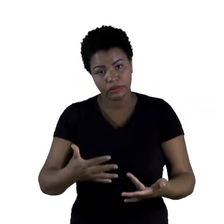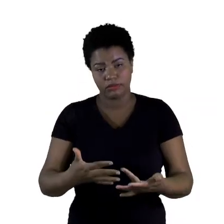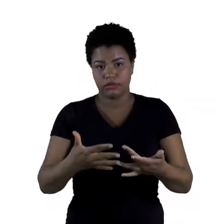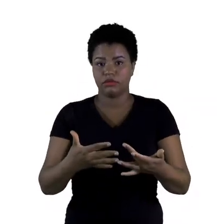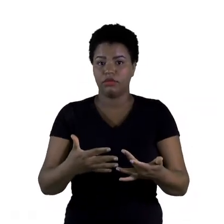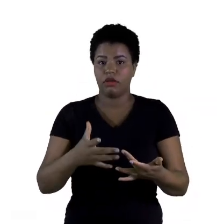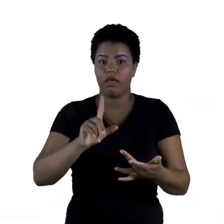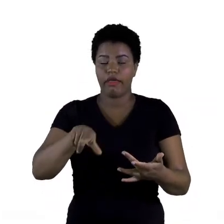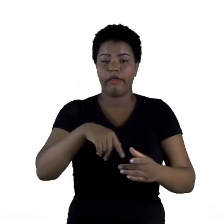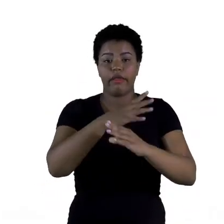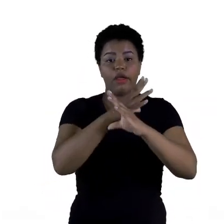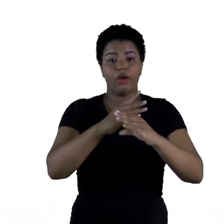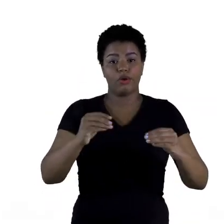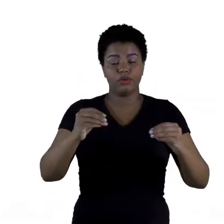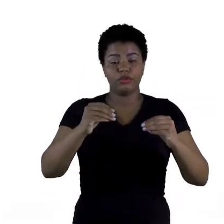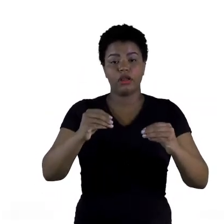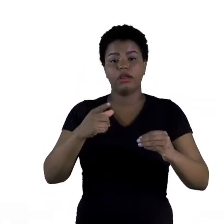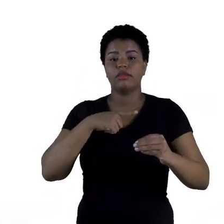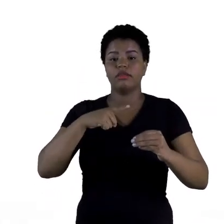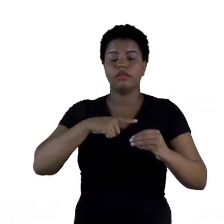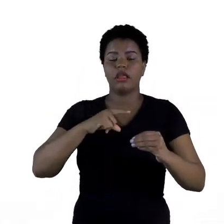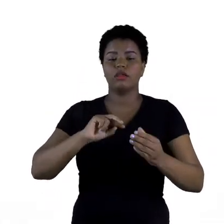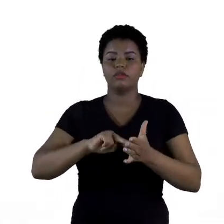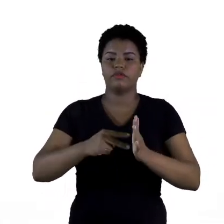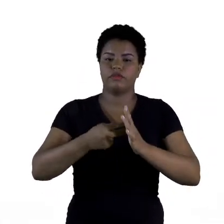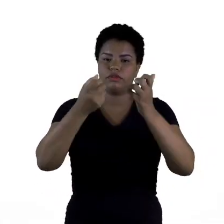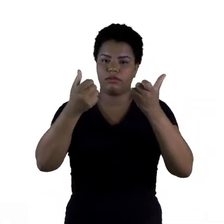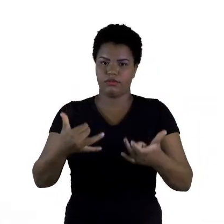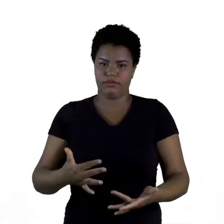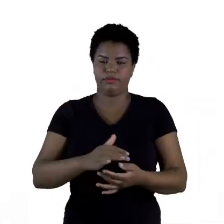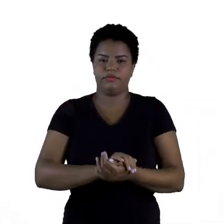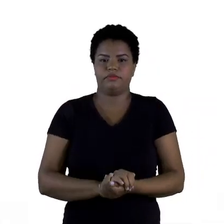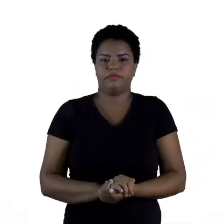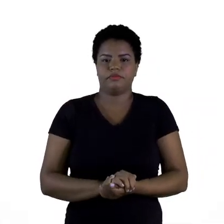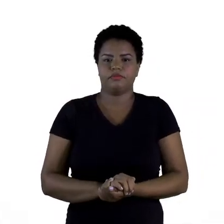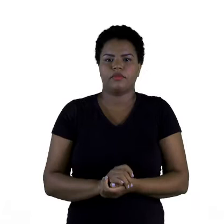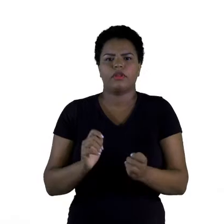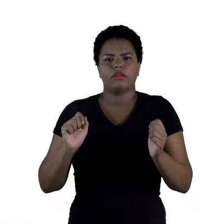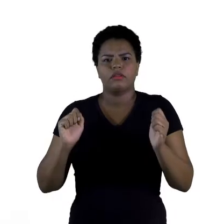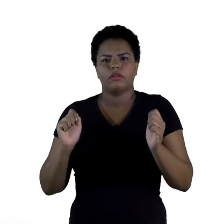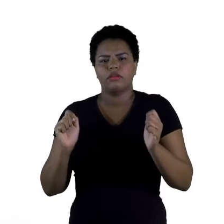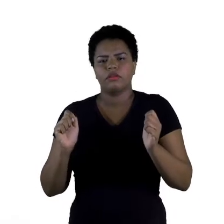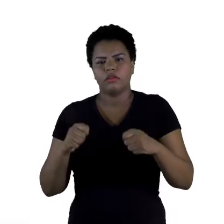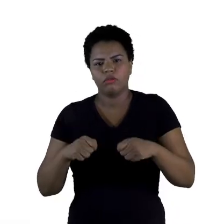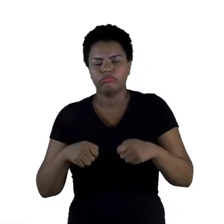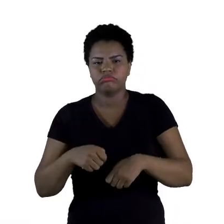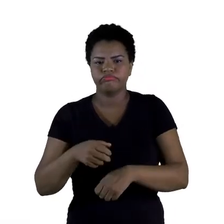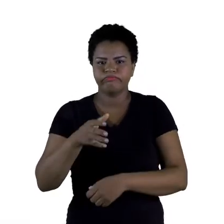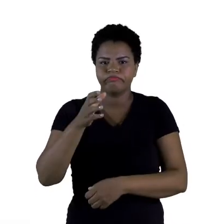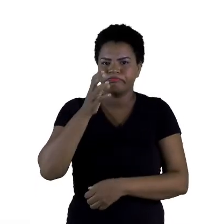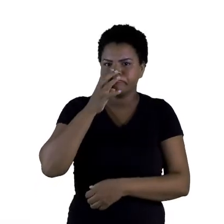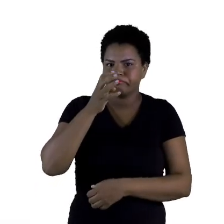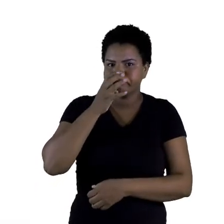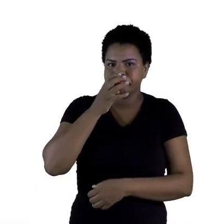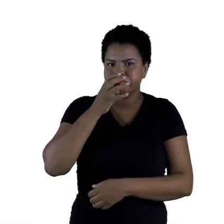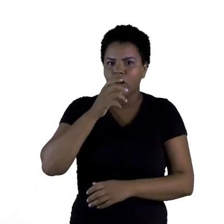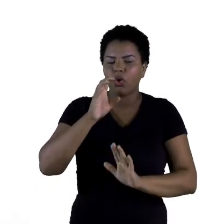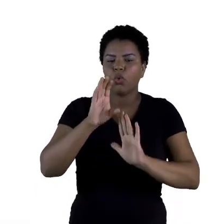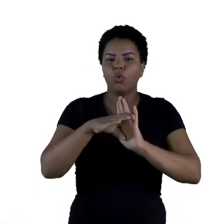uma conjunção que dá uma explicação. Então, podemos observar, podemos conceituar que